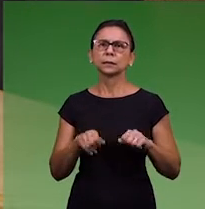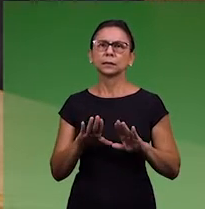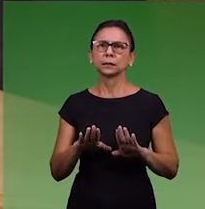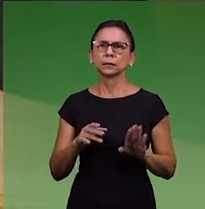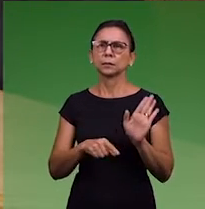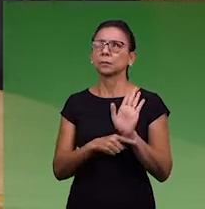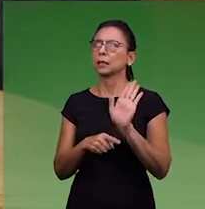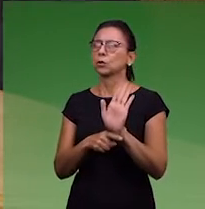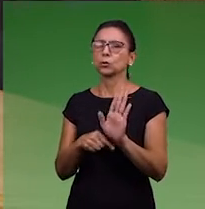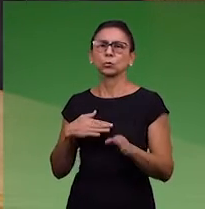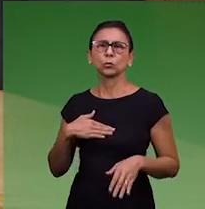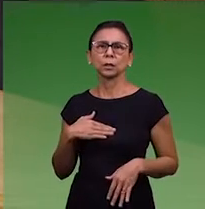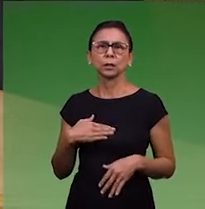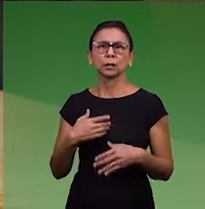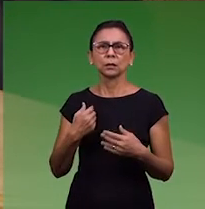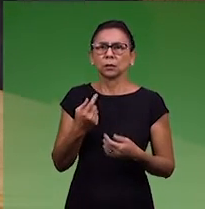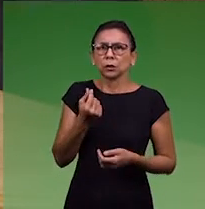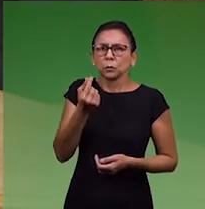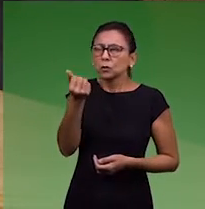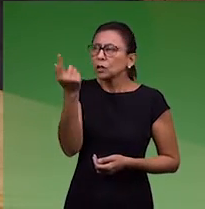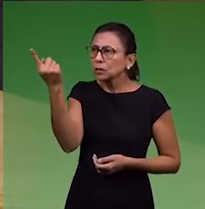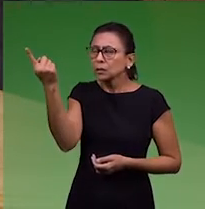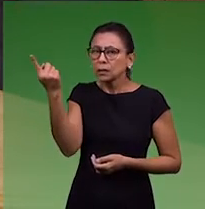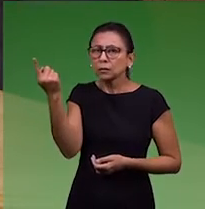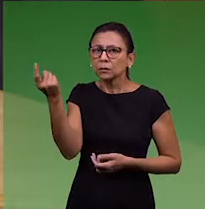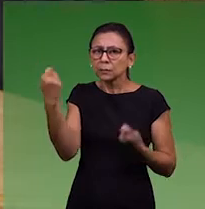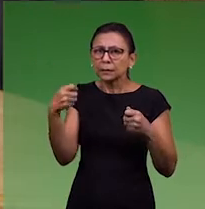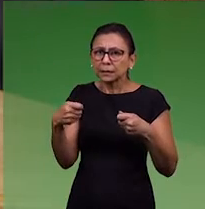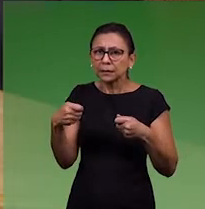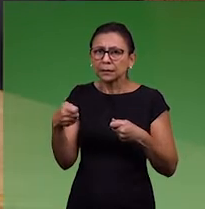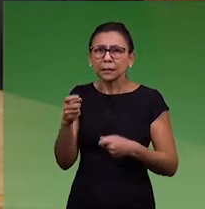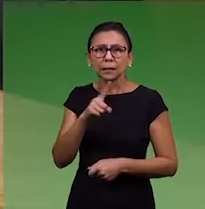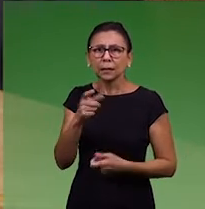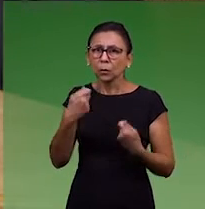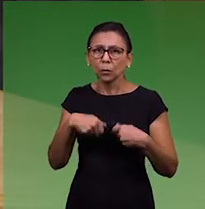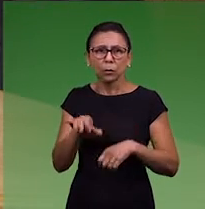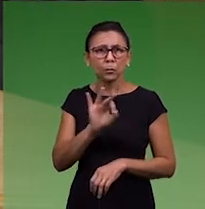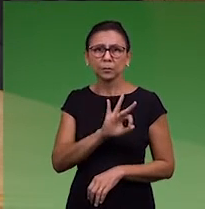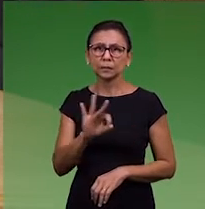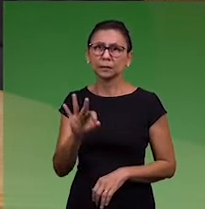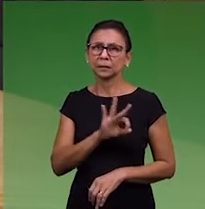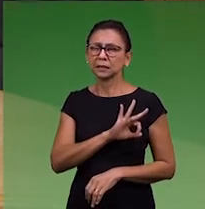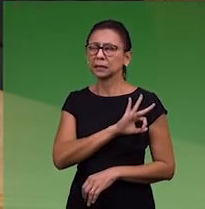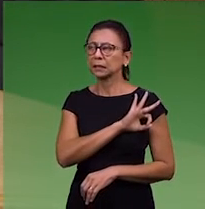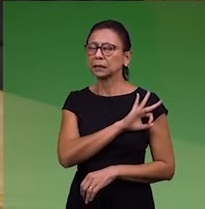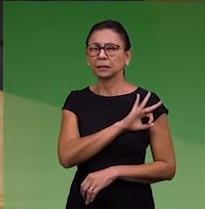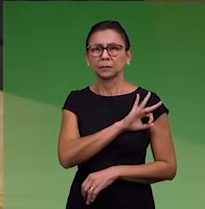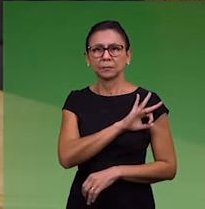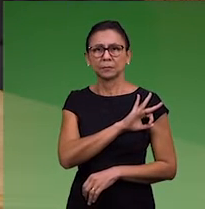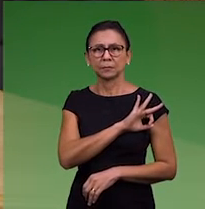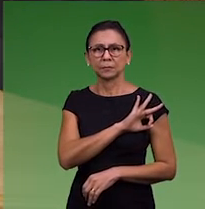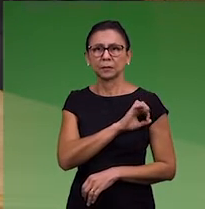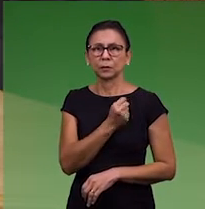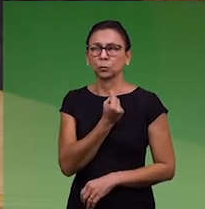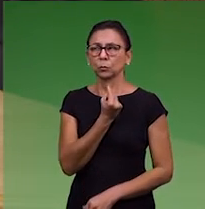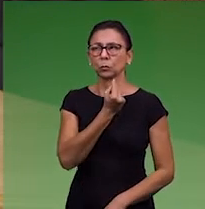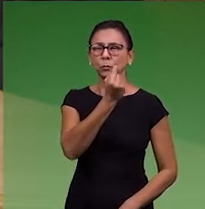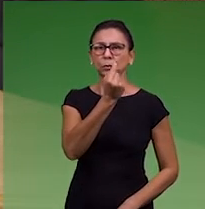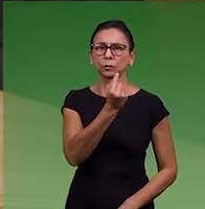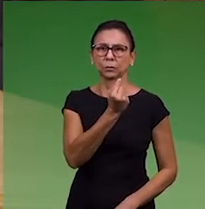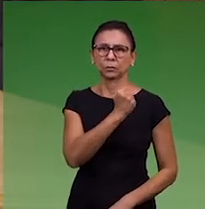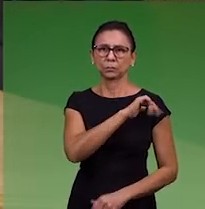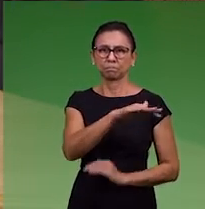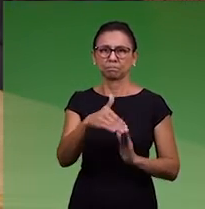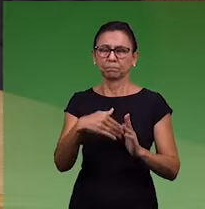não precisa da minha ajuda, Deus não precisa do meu dinheiro, Deus não precisa de nada. Deus é um ser completo em si mesmo. O que Deus